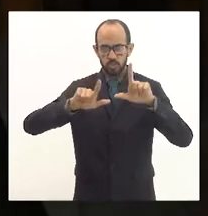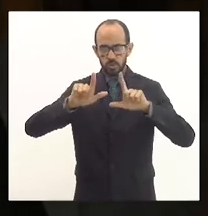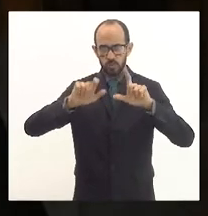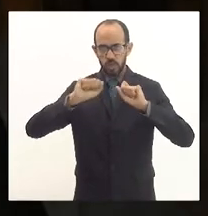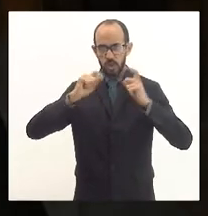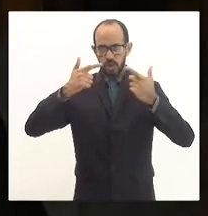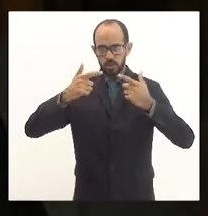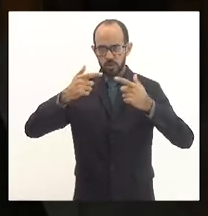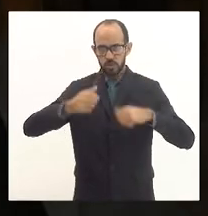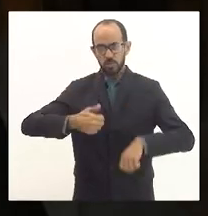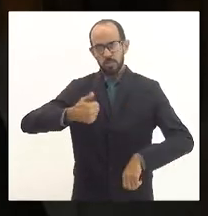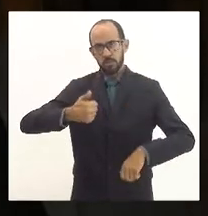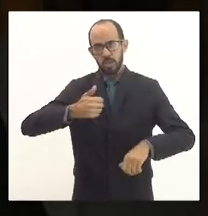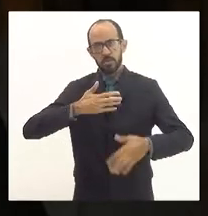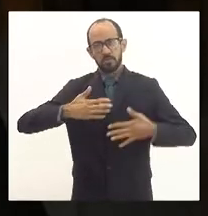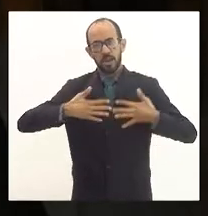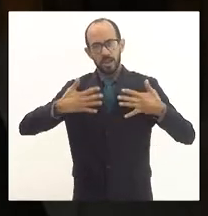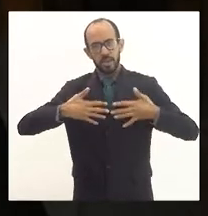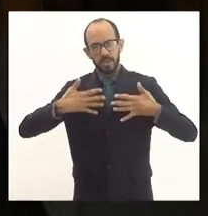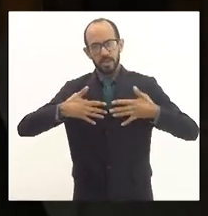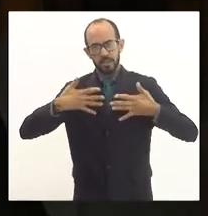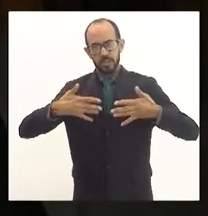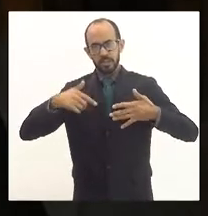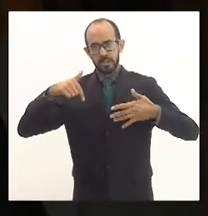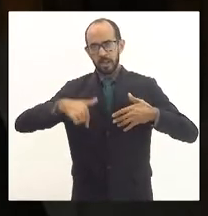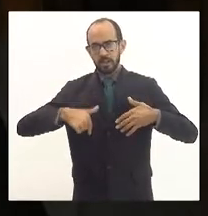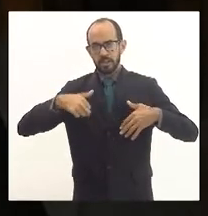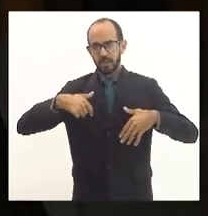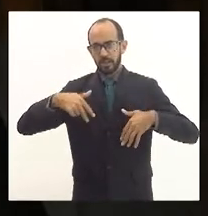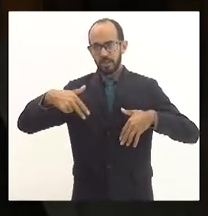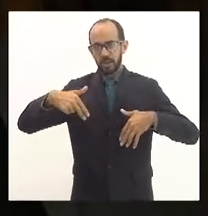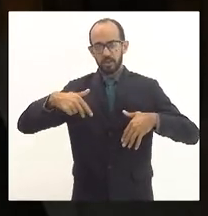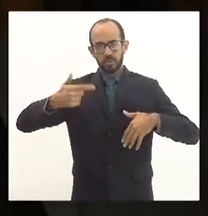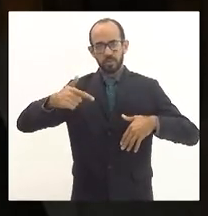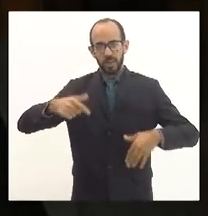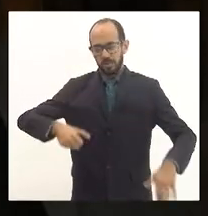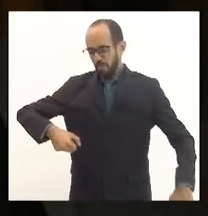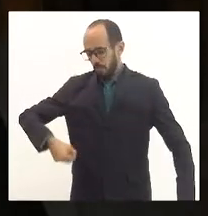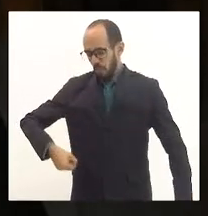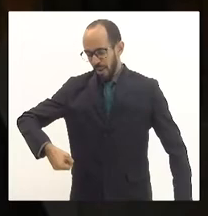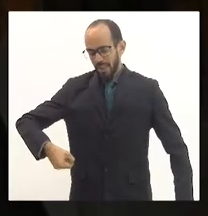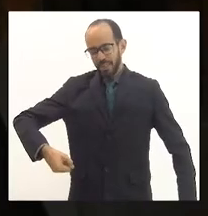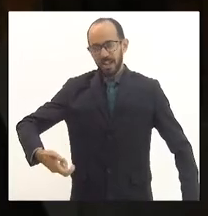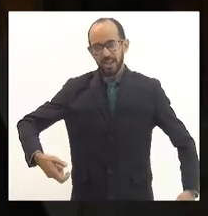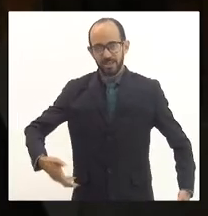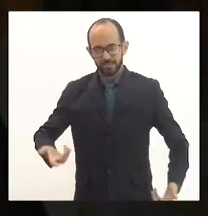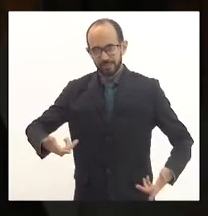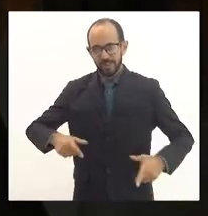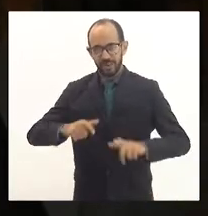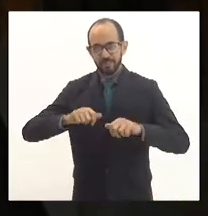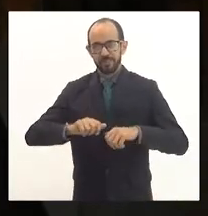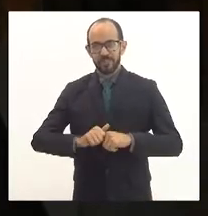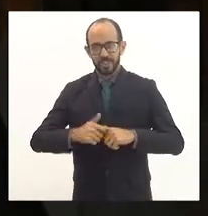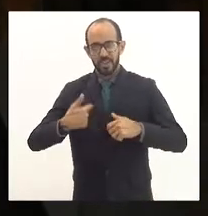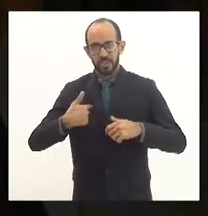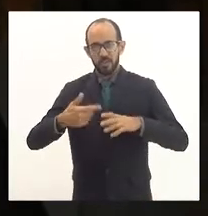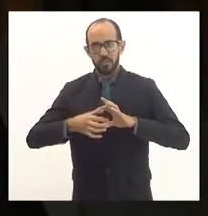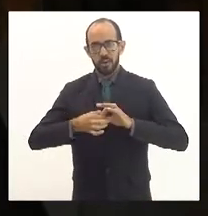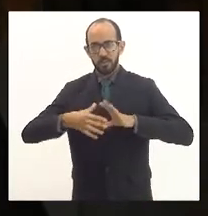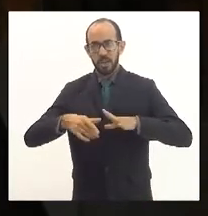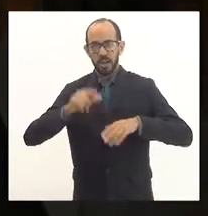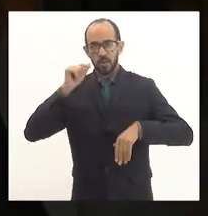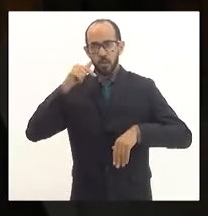Presidente meu alegria muito grande tá aqui andando sem muletas graças a Deus né foi liberado ontem